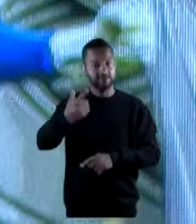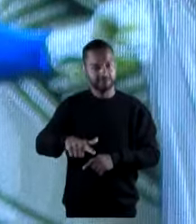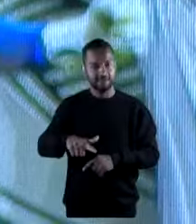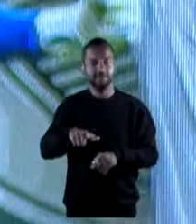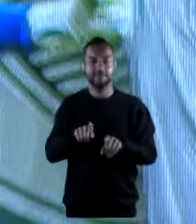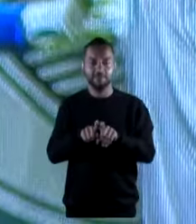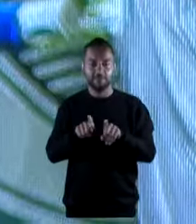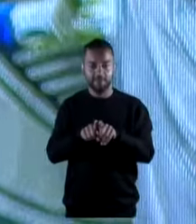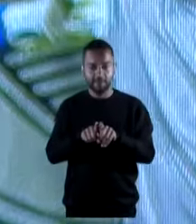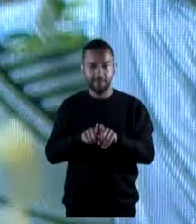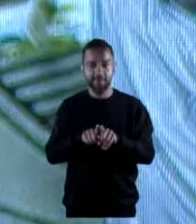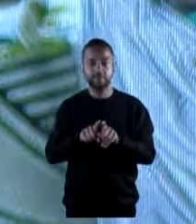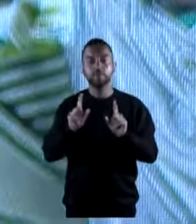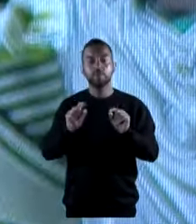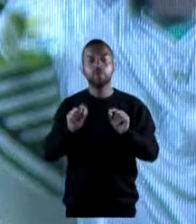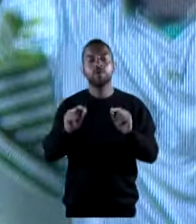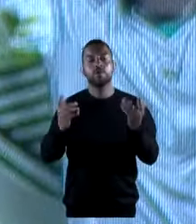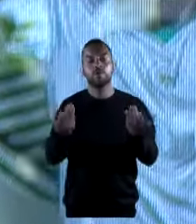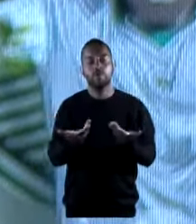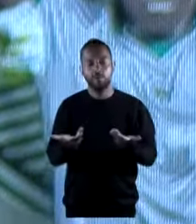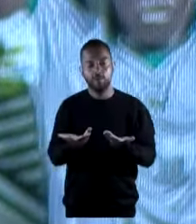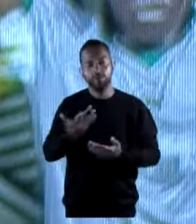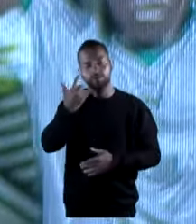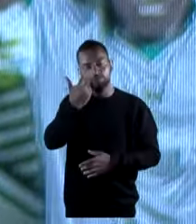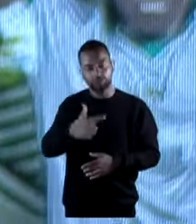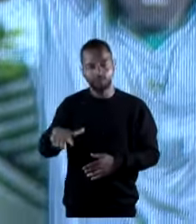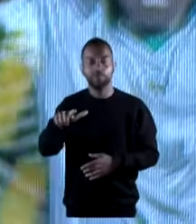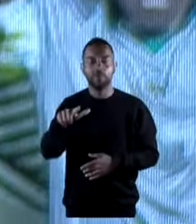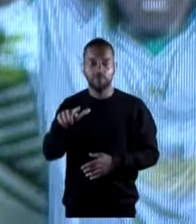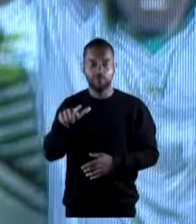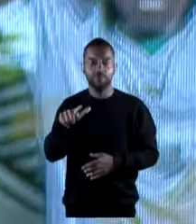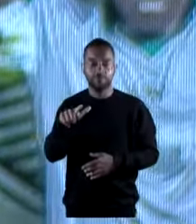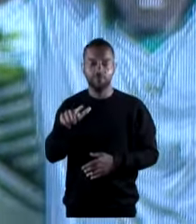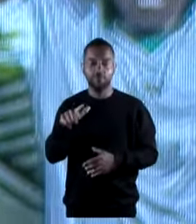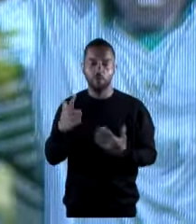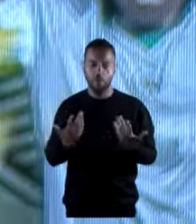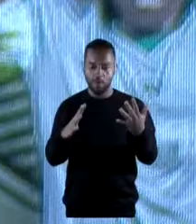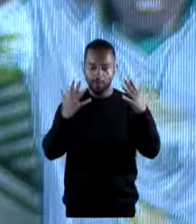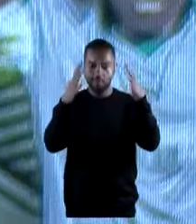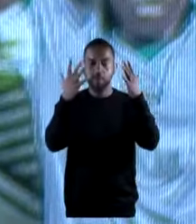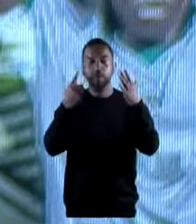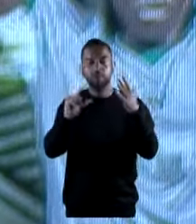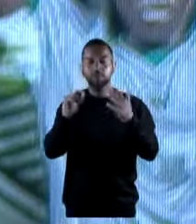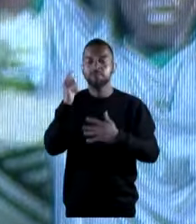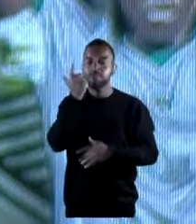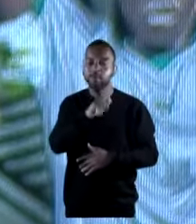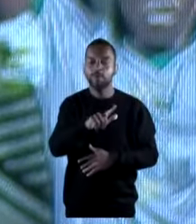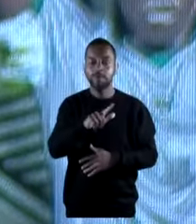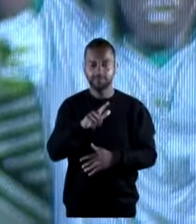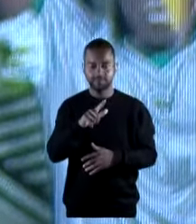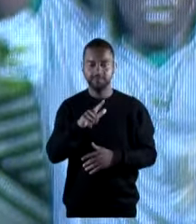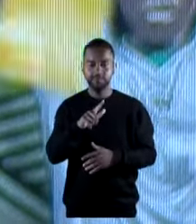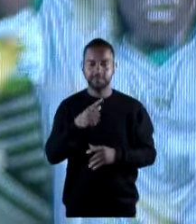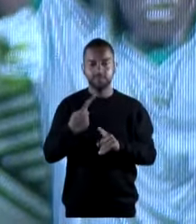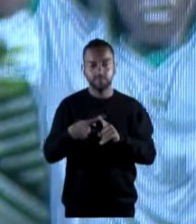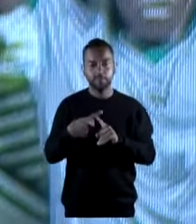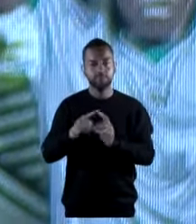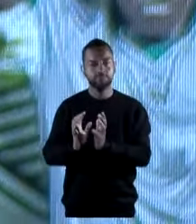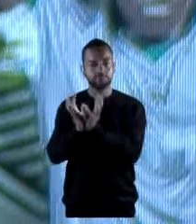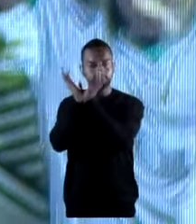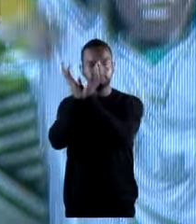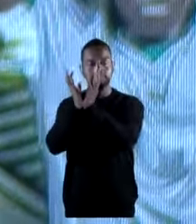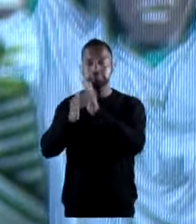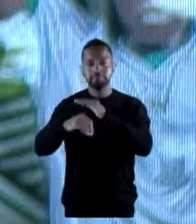vez, celebrando mais uma conquista de um campeonato tão importante. Eu não tenho dúvida que é o estadual